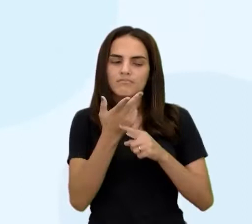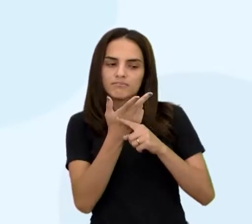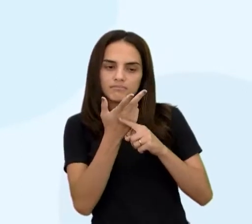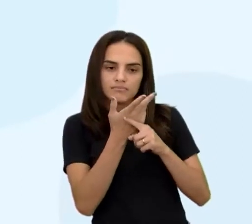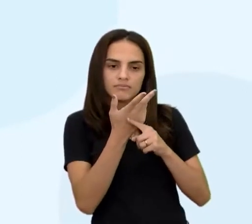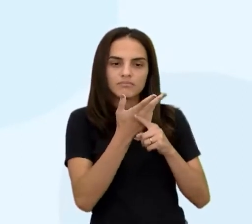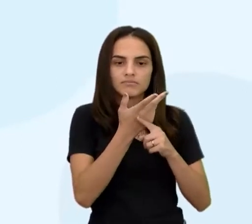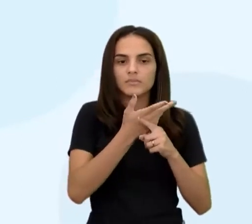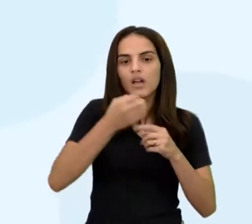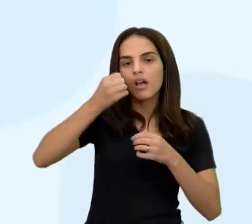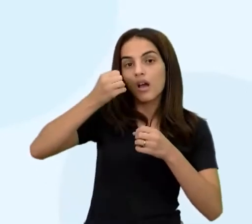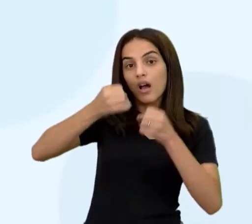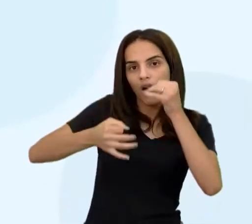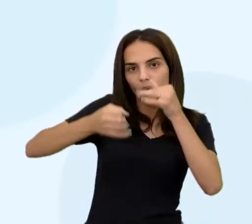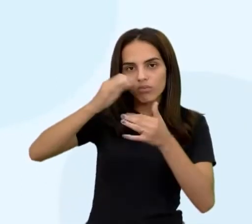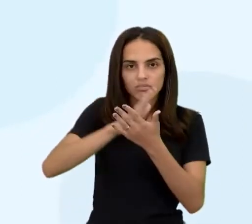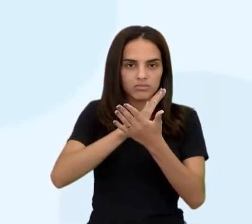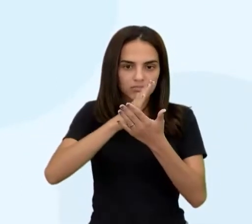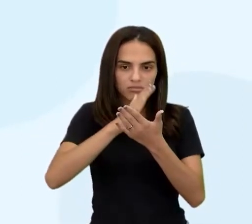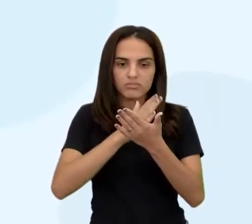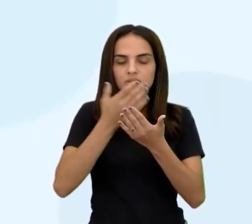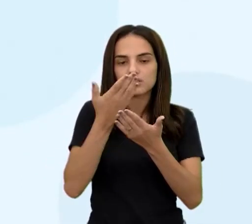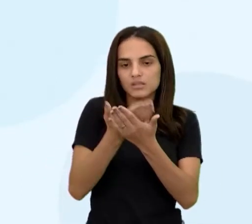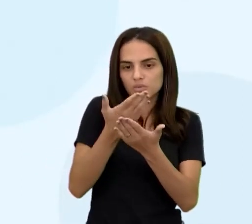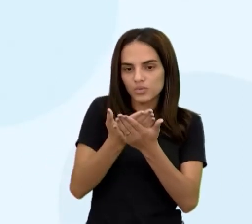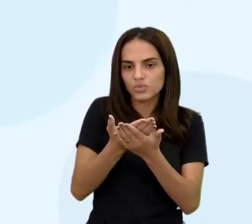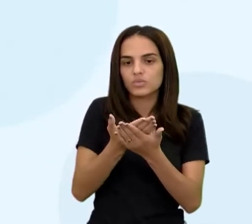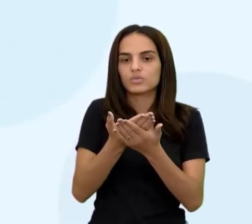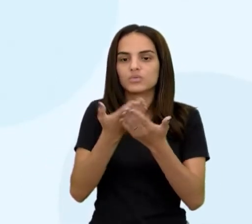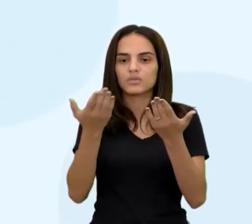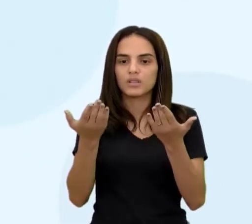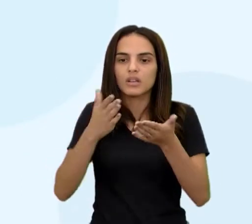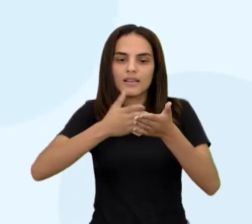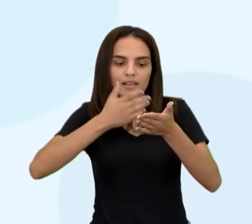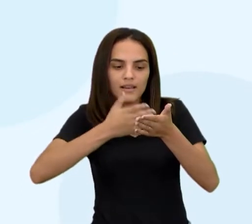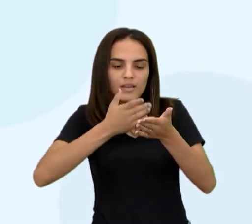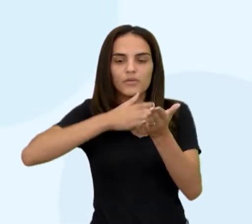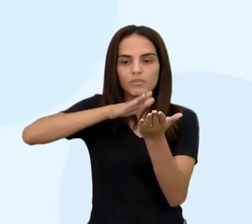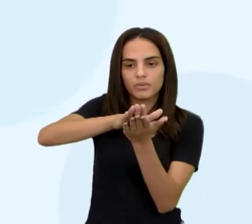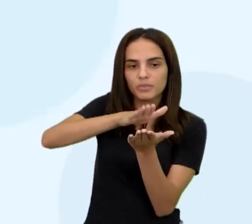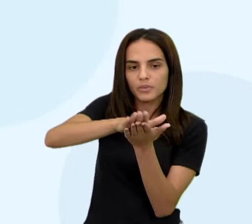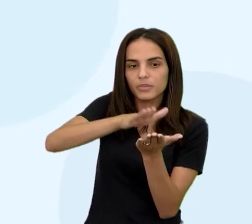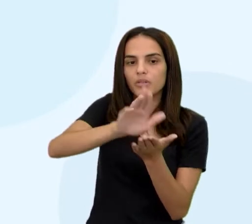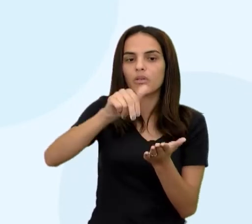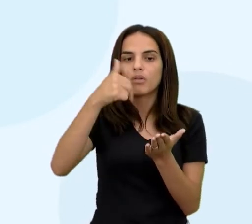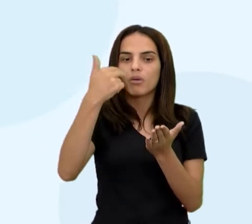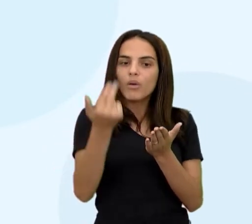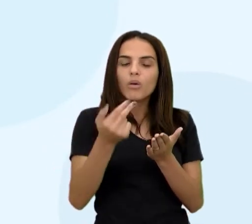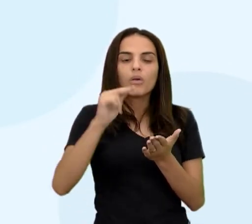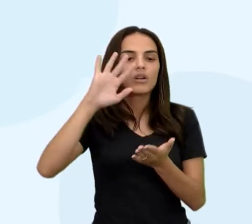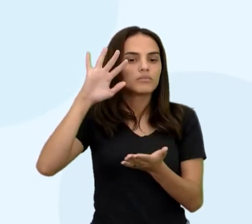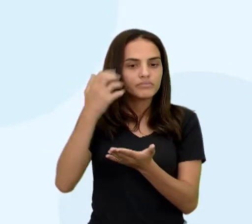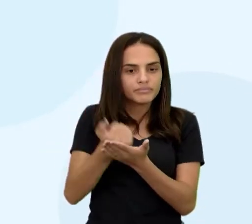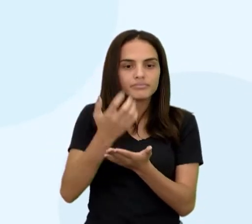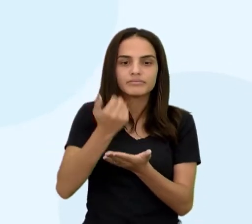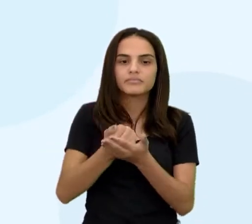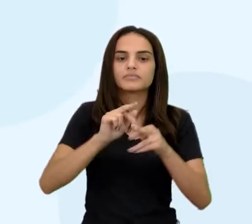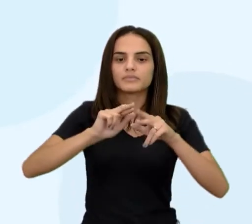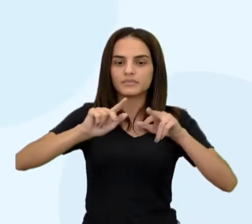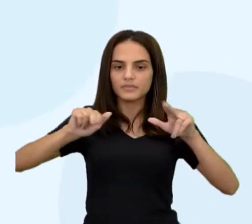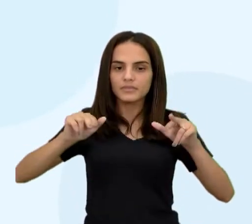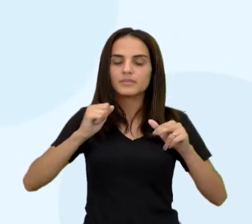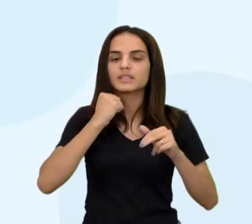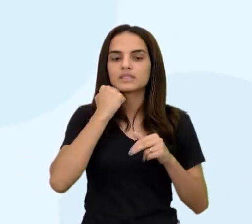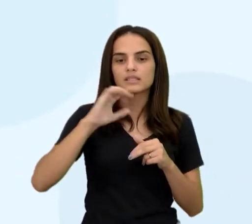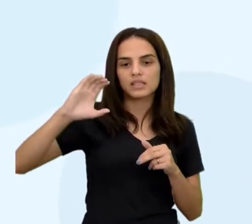busca expor alguns estudos publicados em livros impressos, e-books ou artigos científicos que foram relevantes para a constituição da